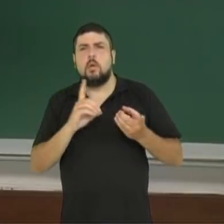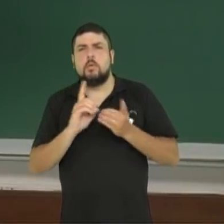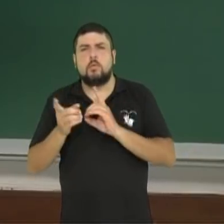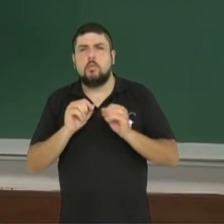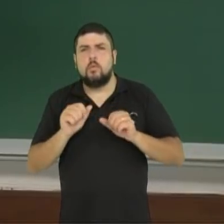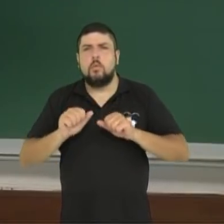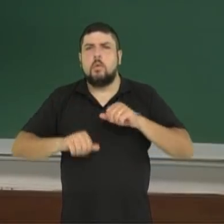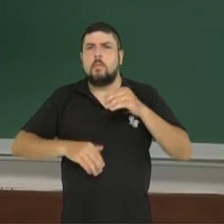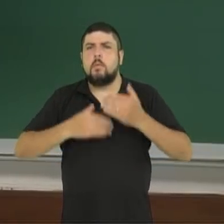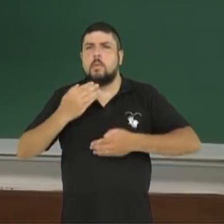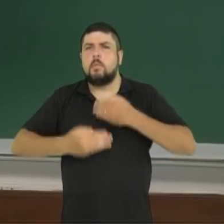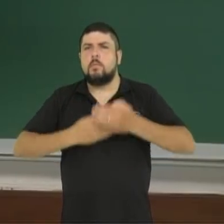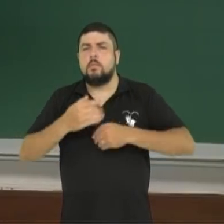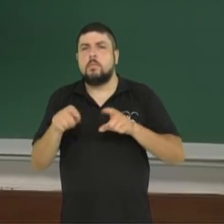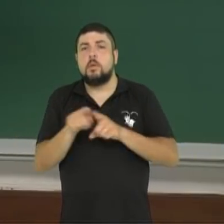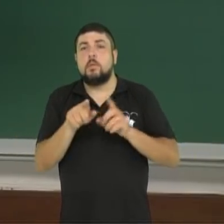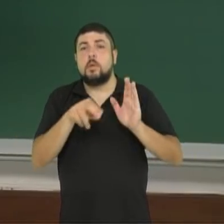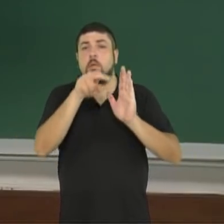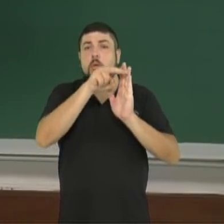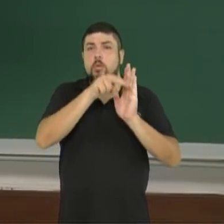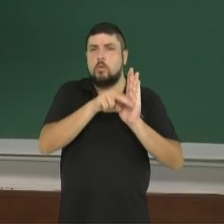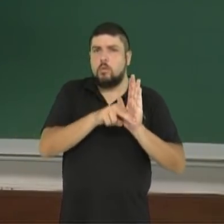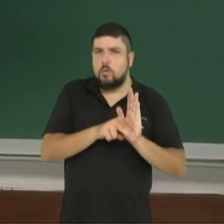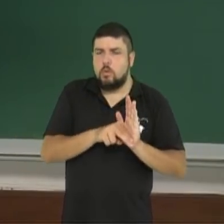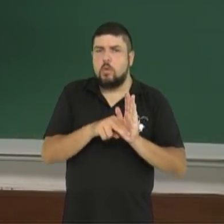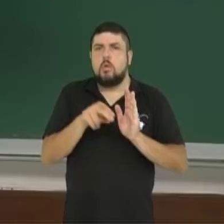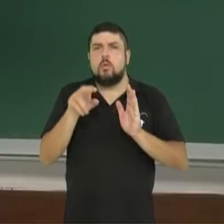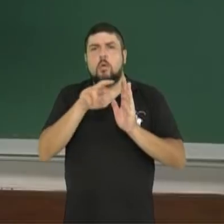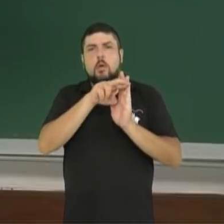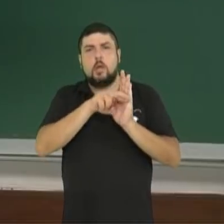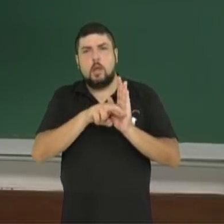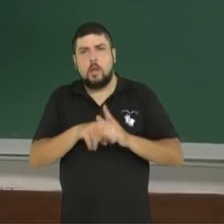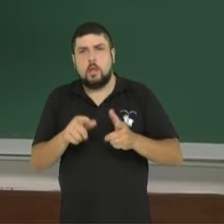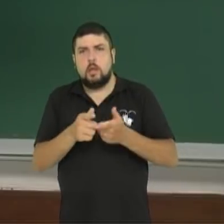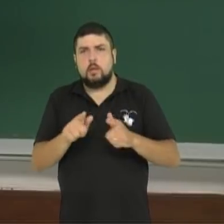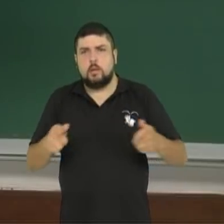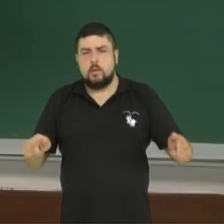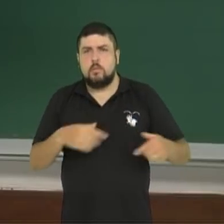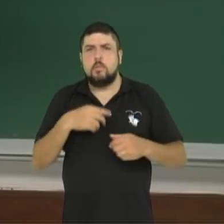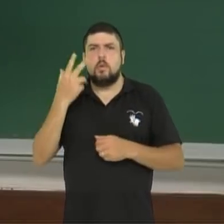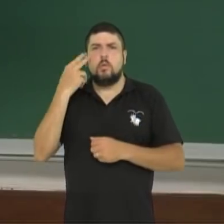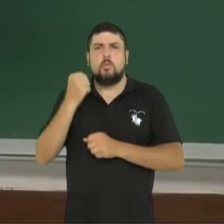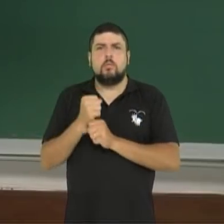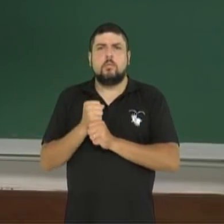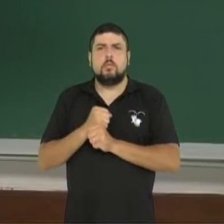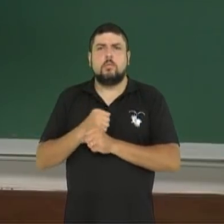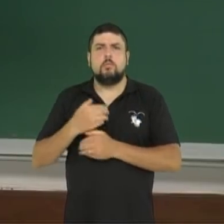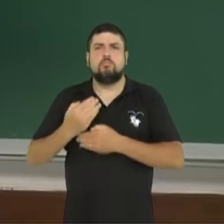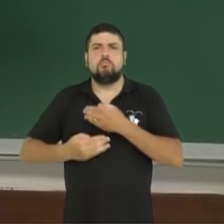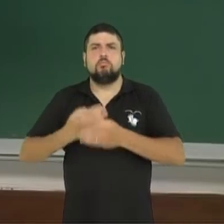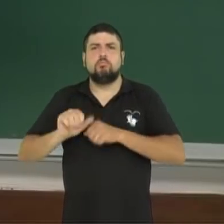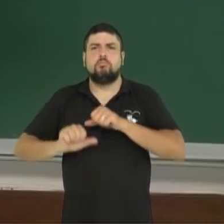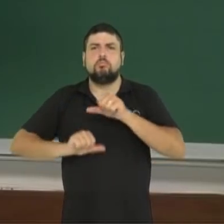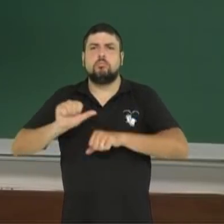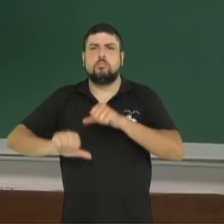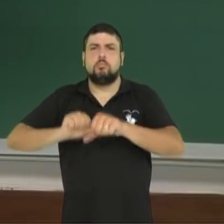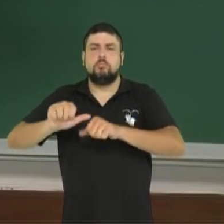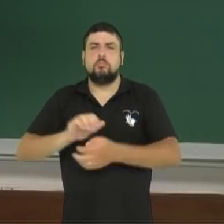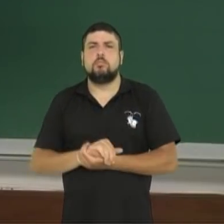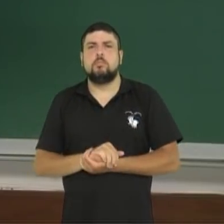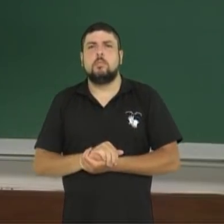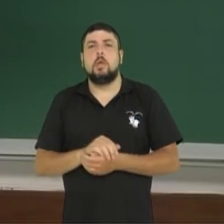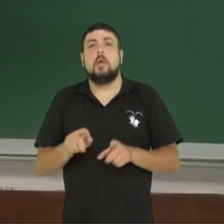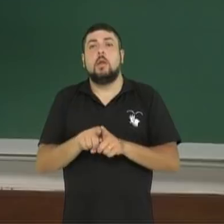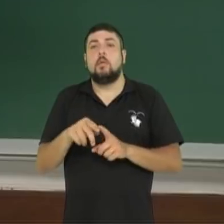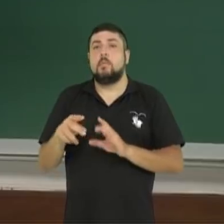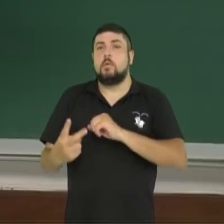normas, inclusive de ortografia, as regras gramaticais, vão sendo alteradas ao longo dos anos. Então, a gente tem aí o verbo